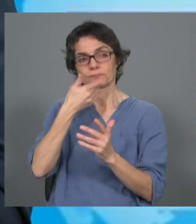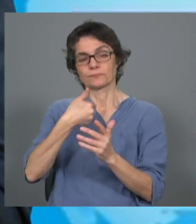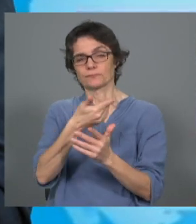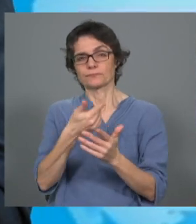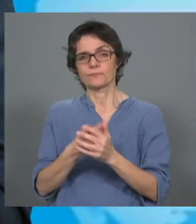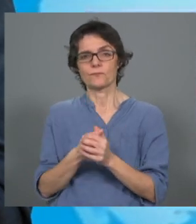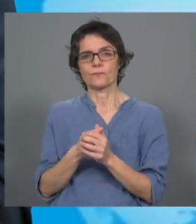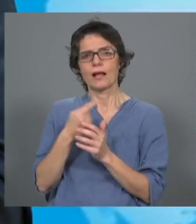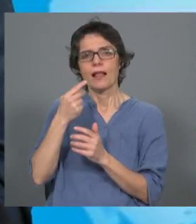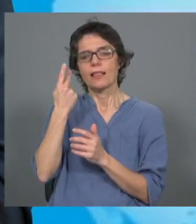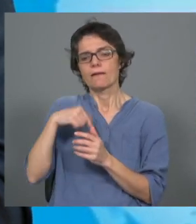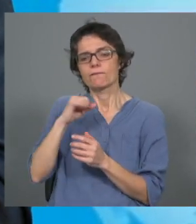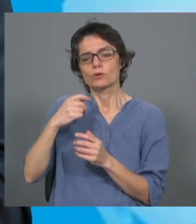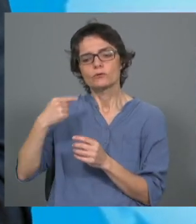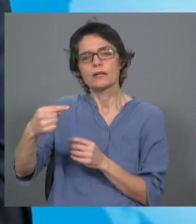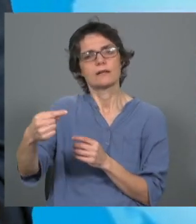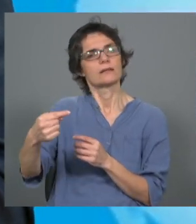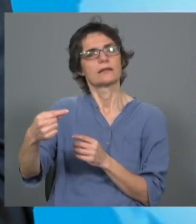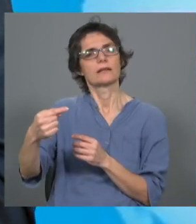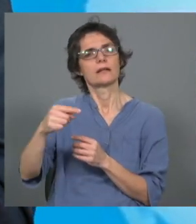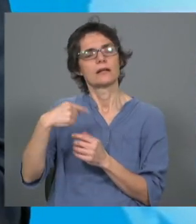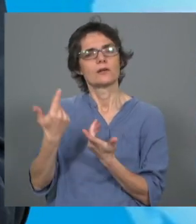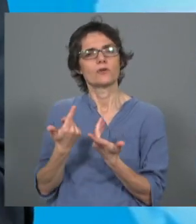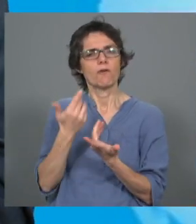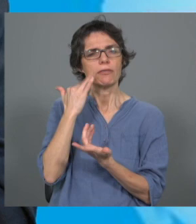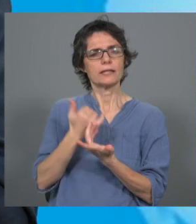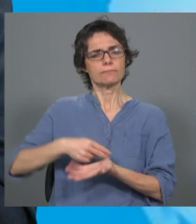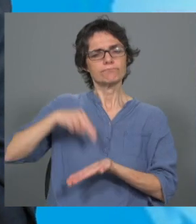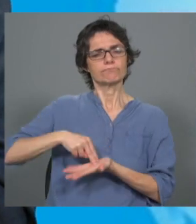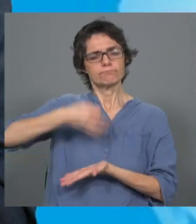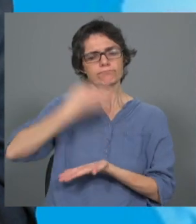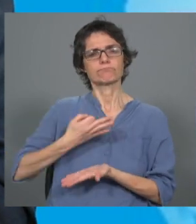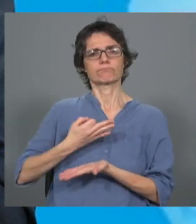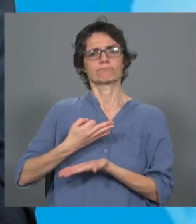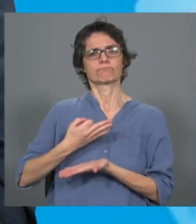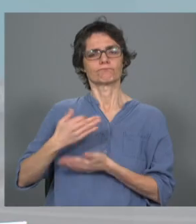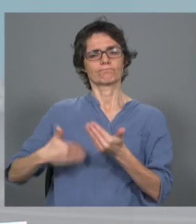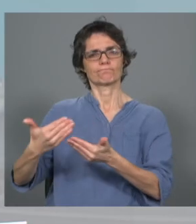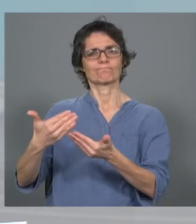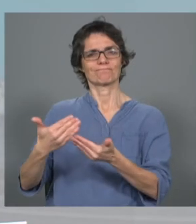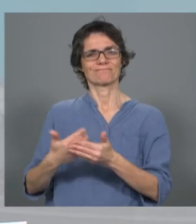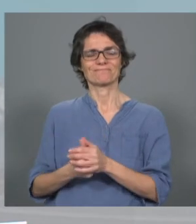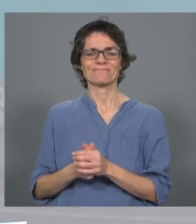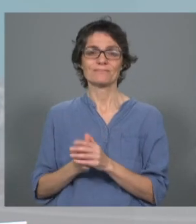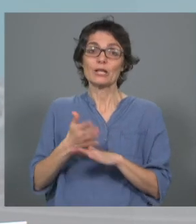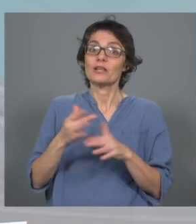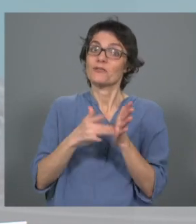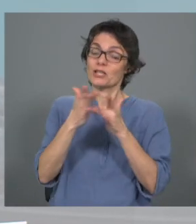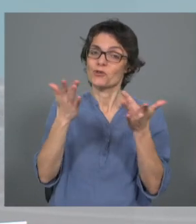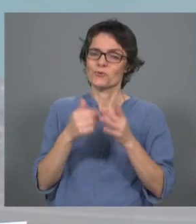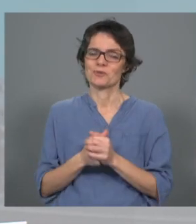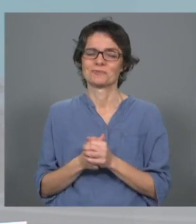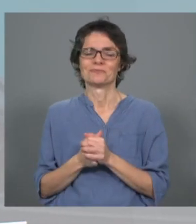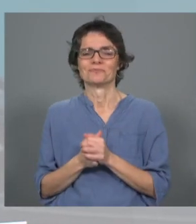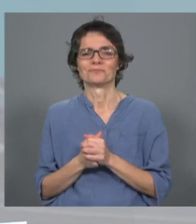realizamos, ou seja, que não sejamos mornos, aliás, como o próprio Senhor Jesus nos também já tinha dito. Alertado. A segunda